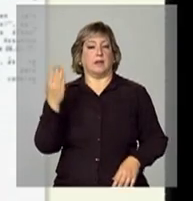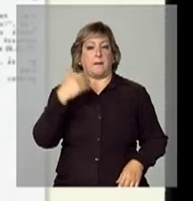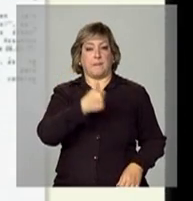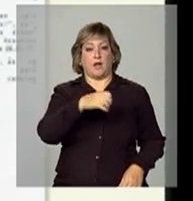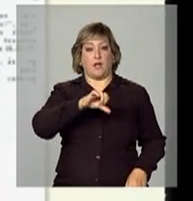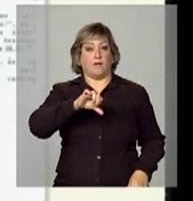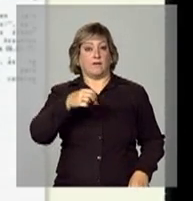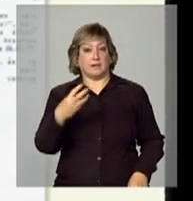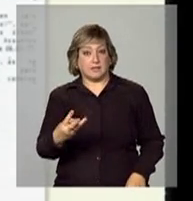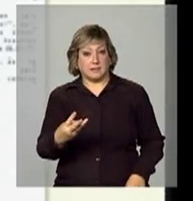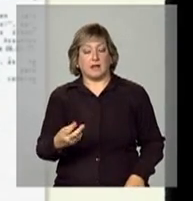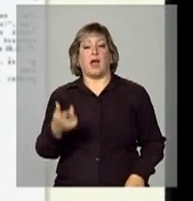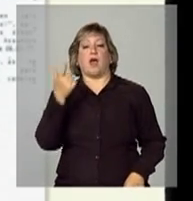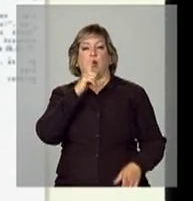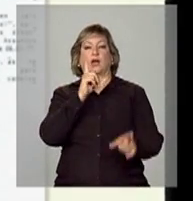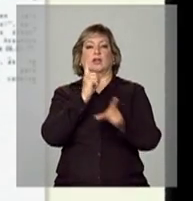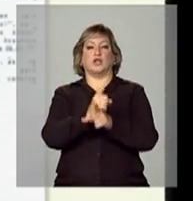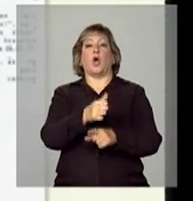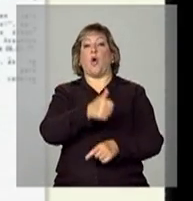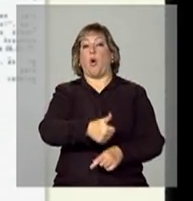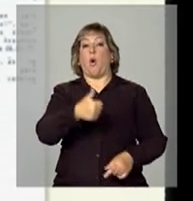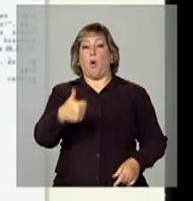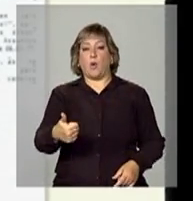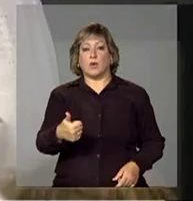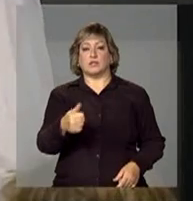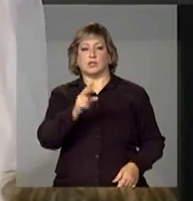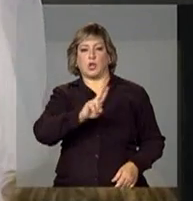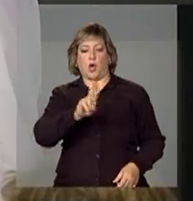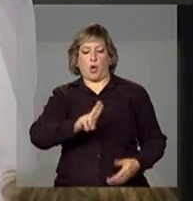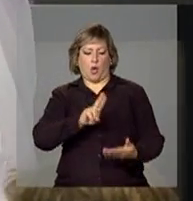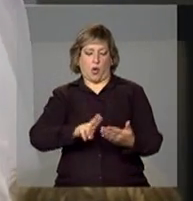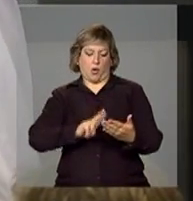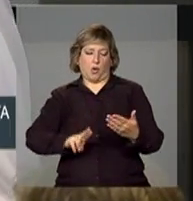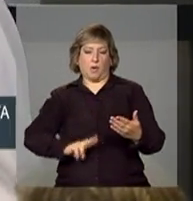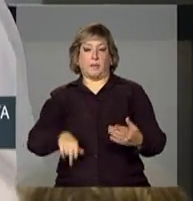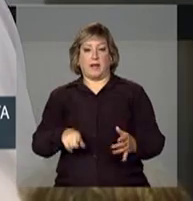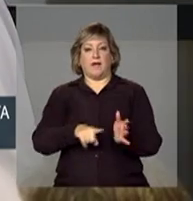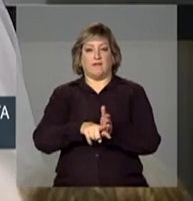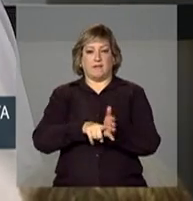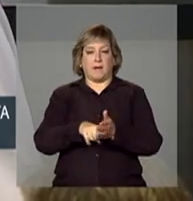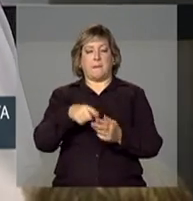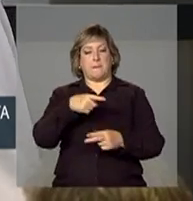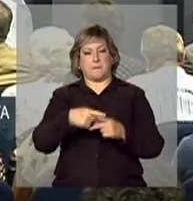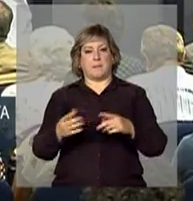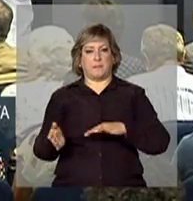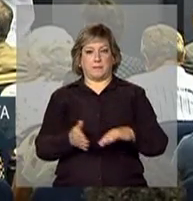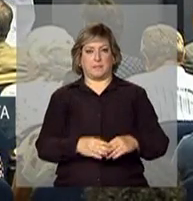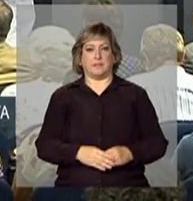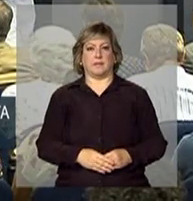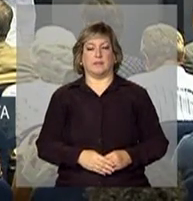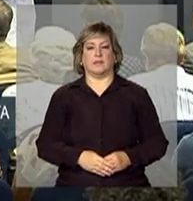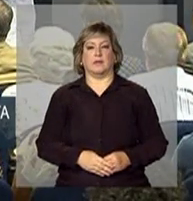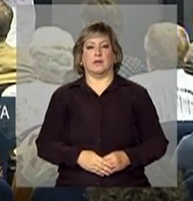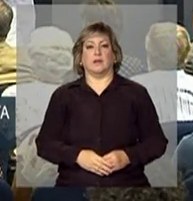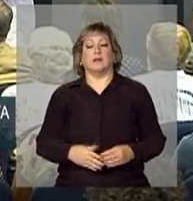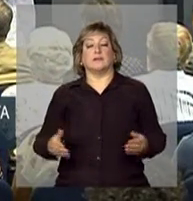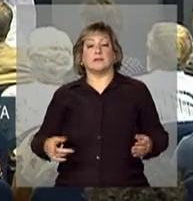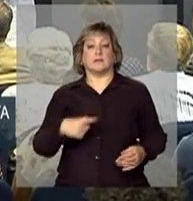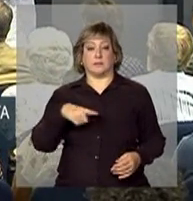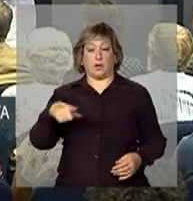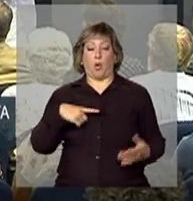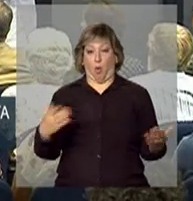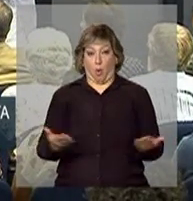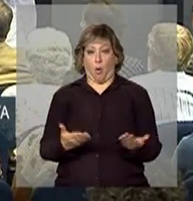E chegamos a 11 nomes nesta avaliação parcial. Por favor, uma coisa, o ministro da